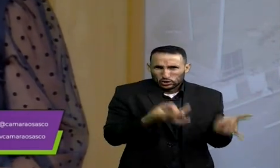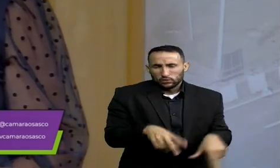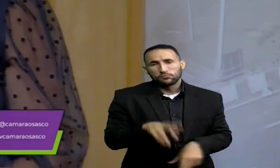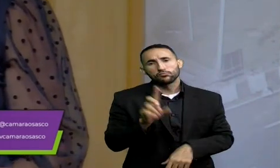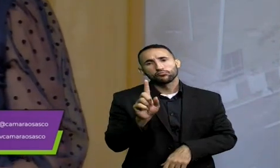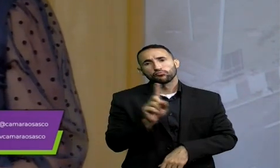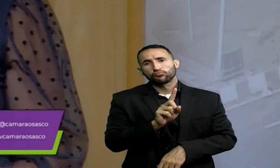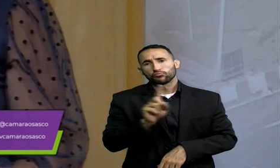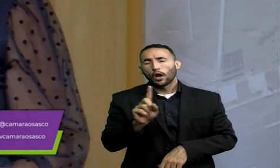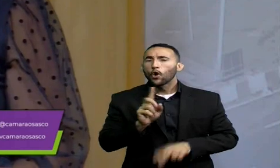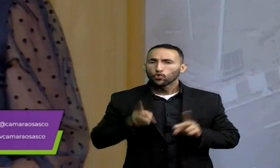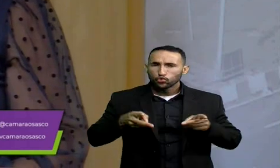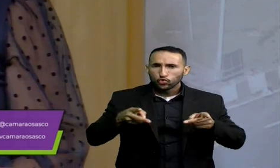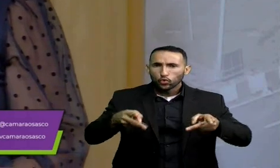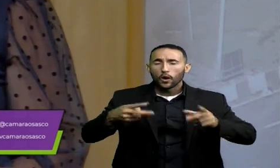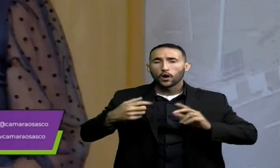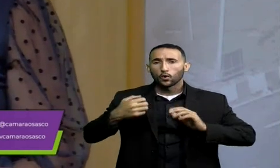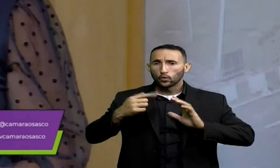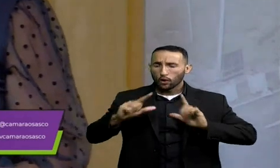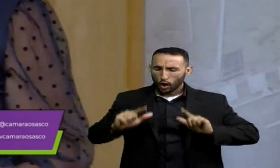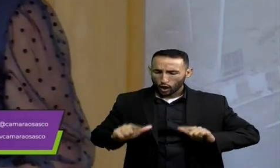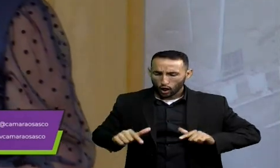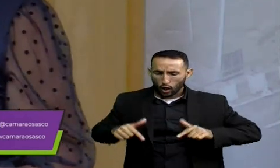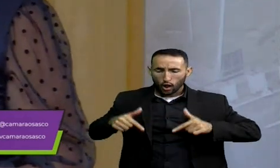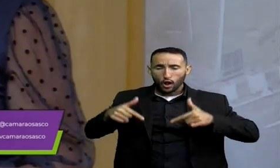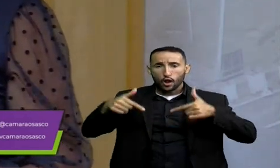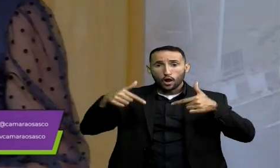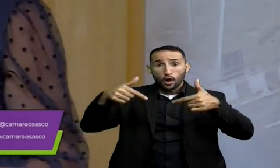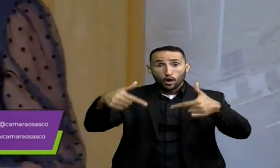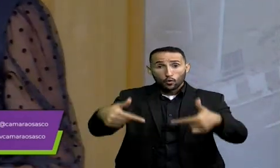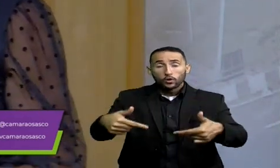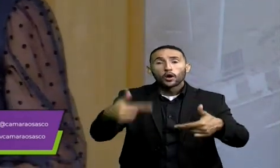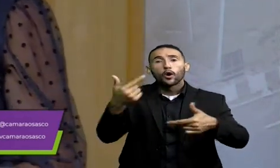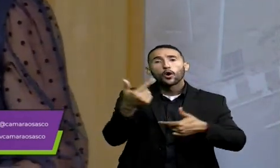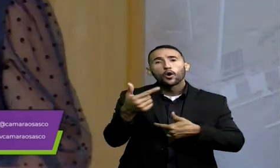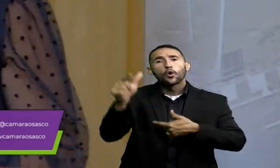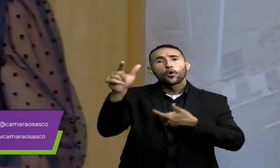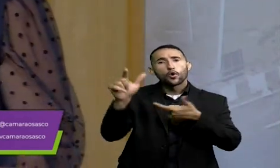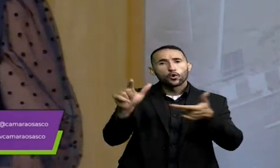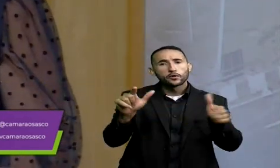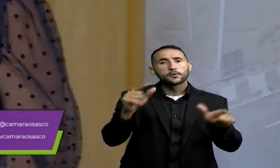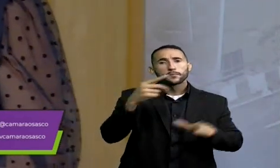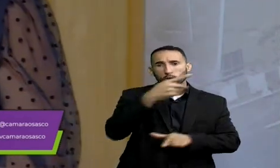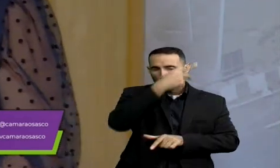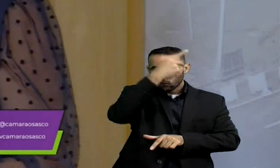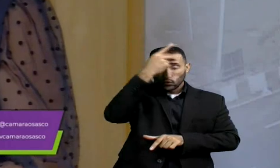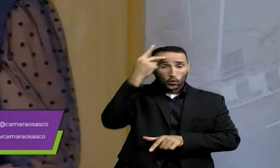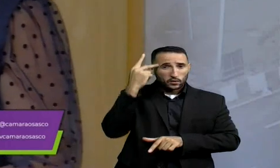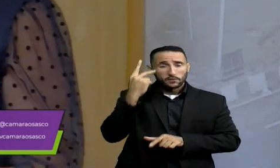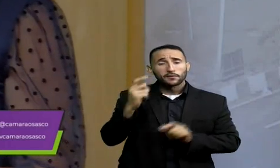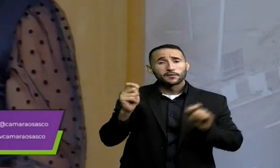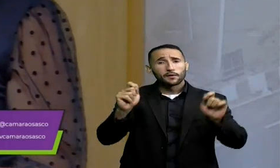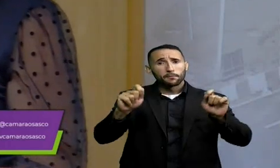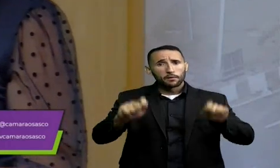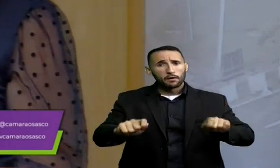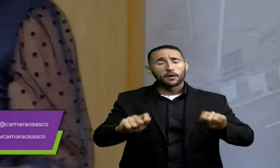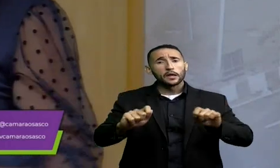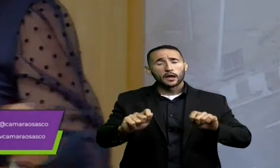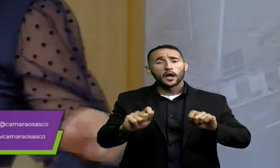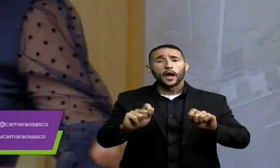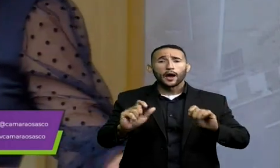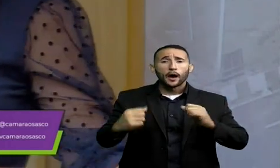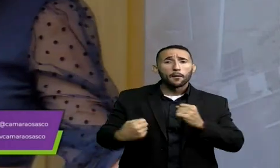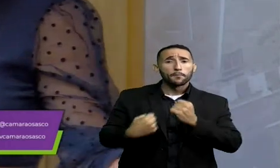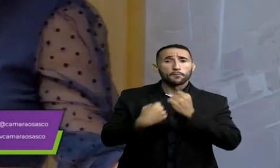procurar realmente para que mais pessoas também possa procurar onde tem a a a casa ou seja o imóvel